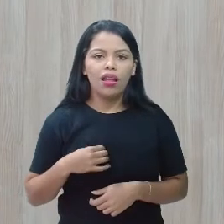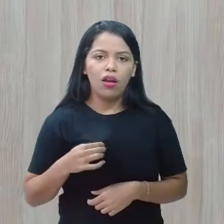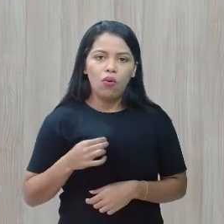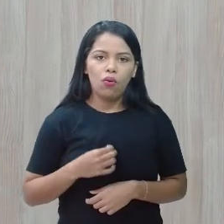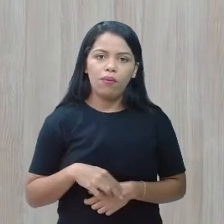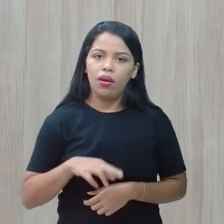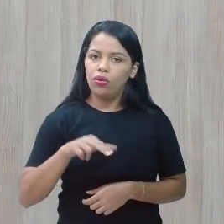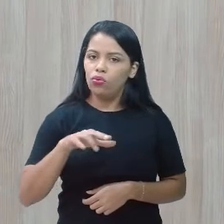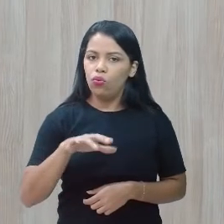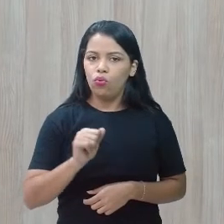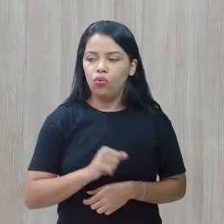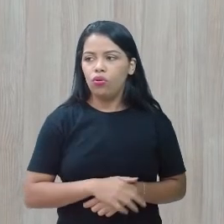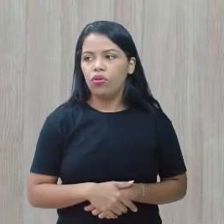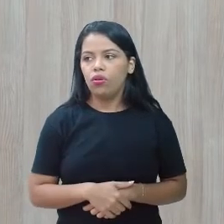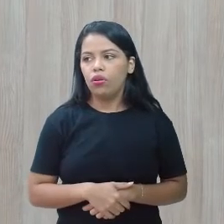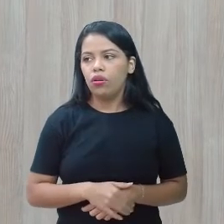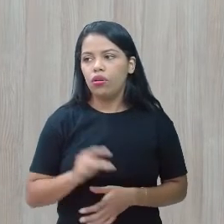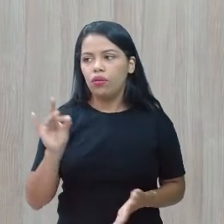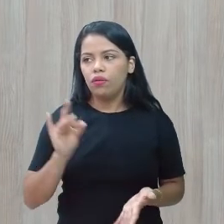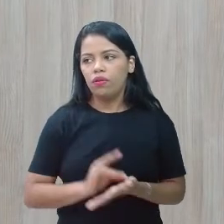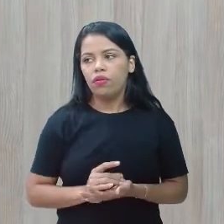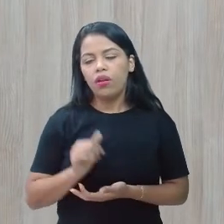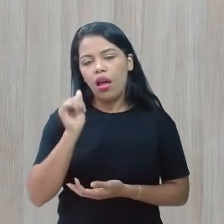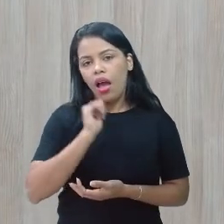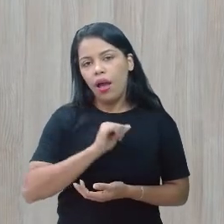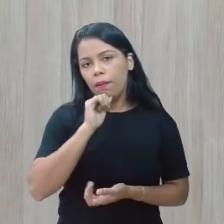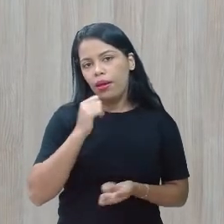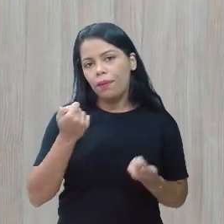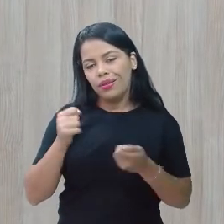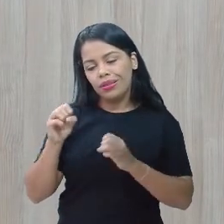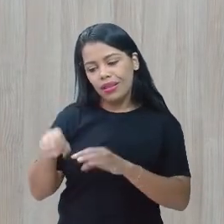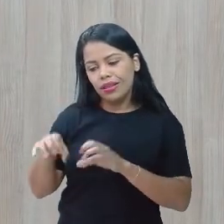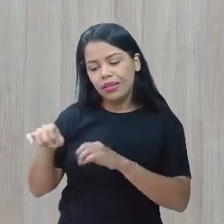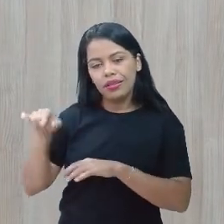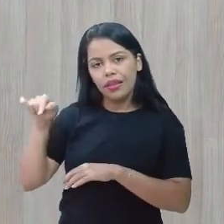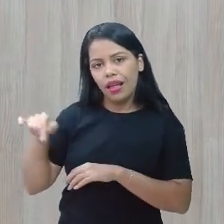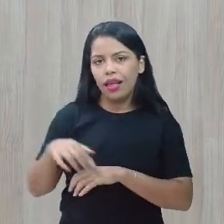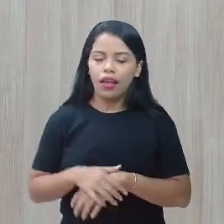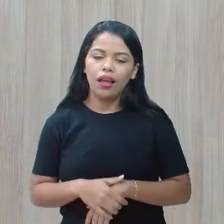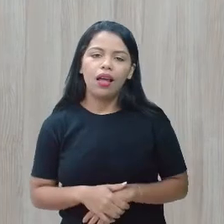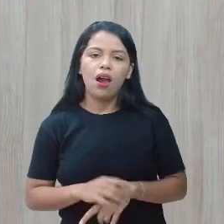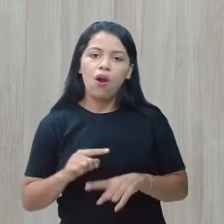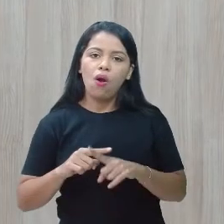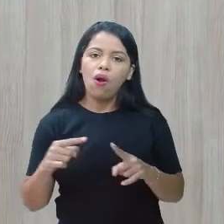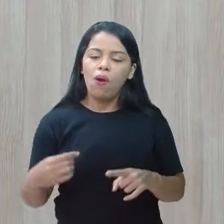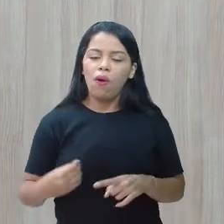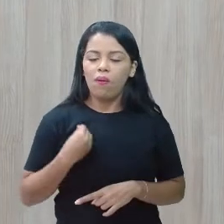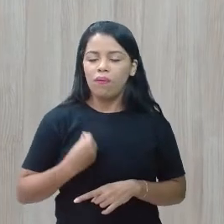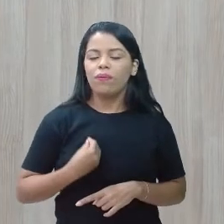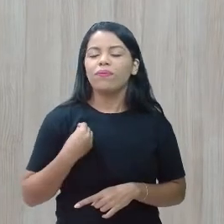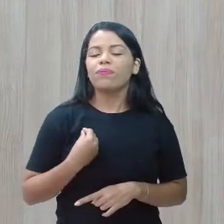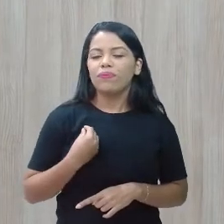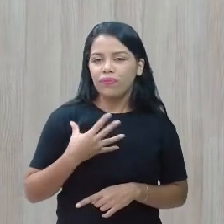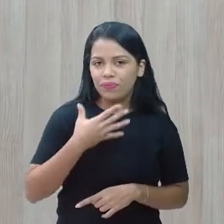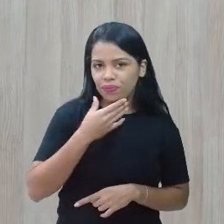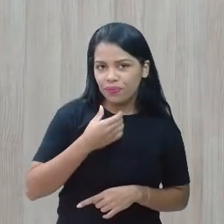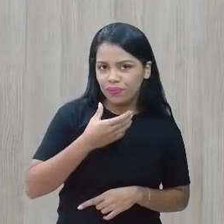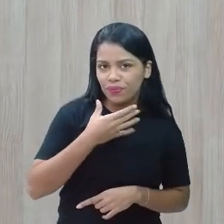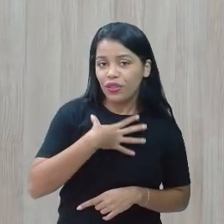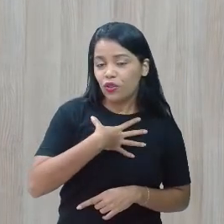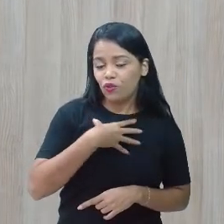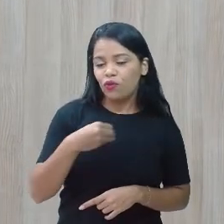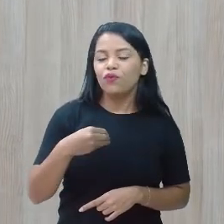Nunca. Não é verdade? A mãe deve ensinar a criança? Deve. Mas a vida do filho e da filha